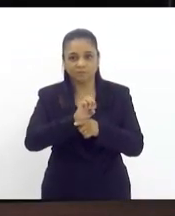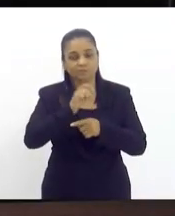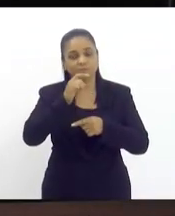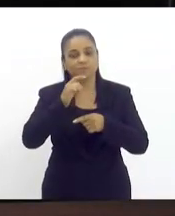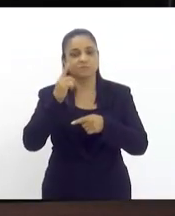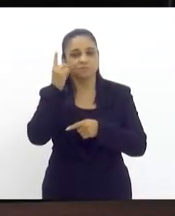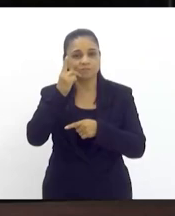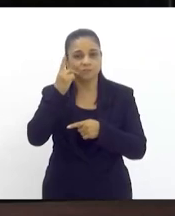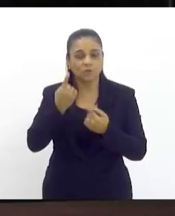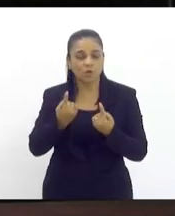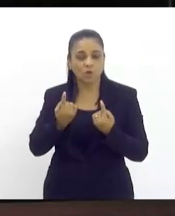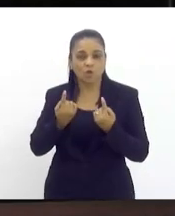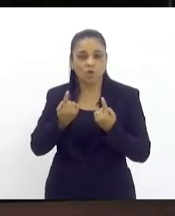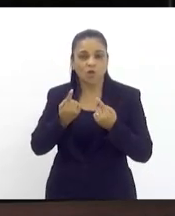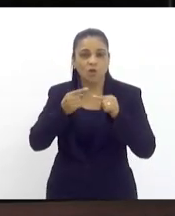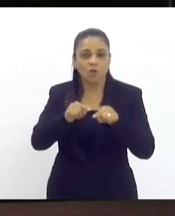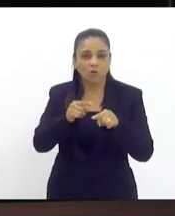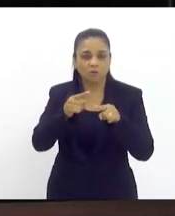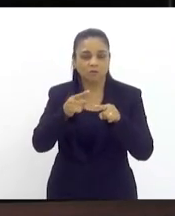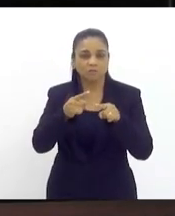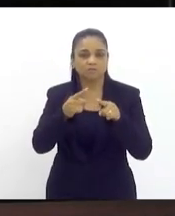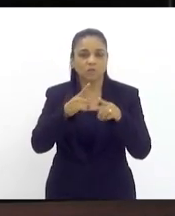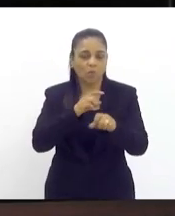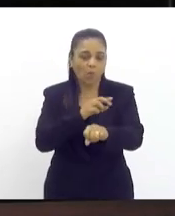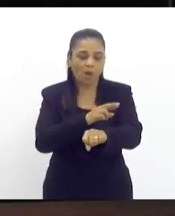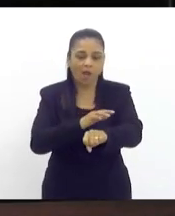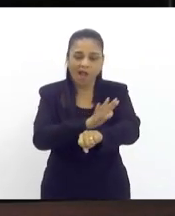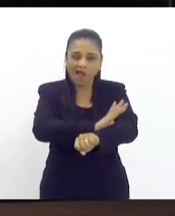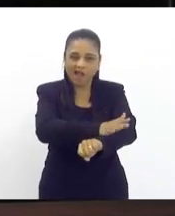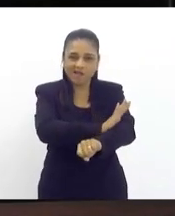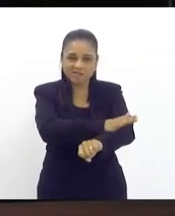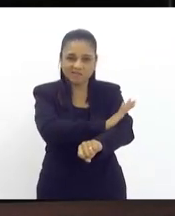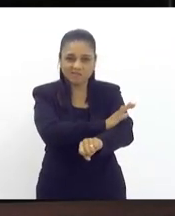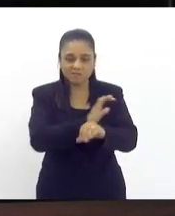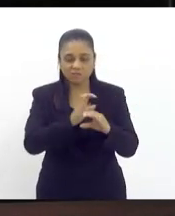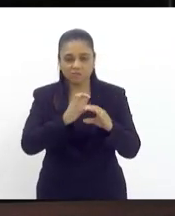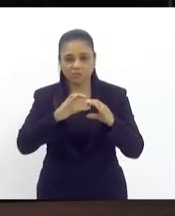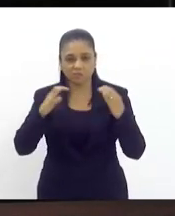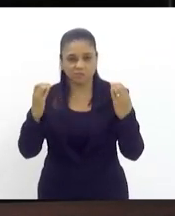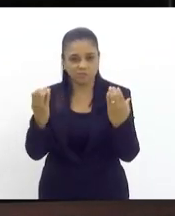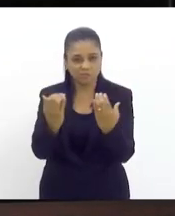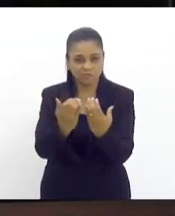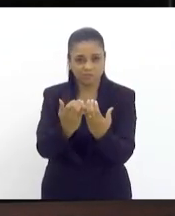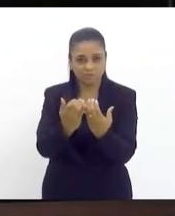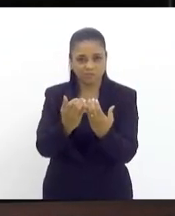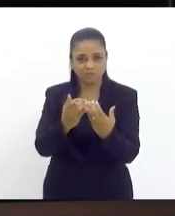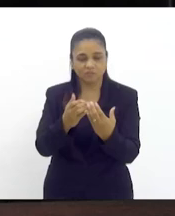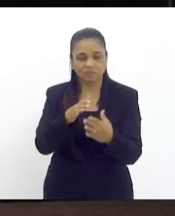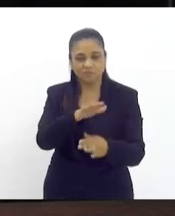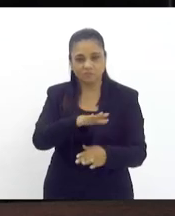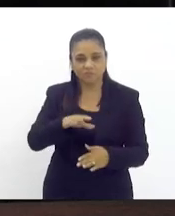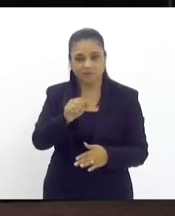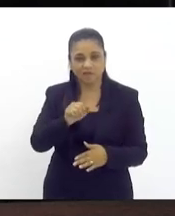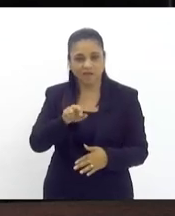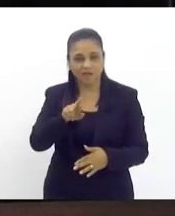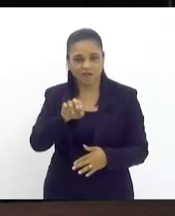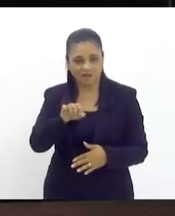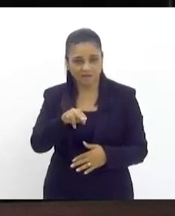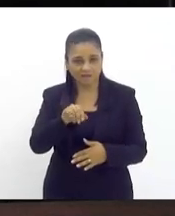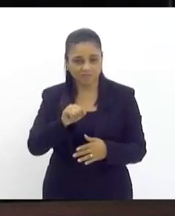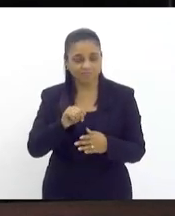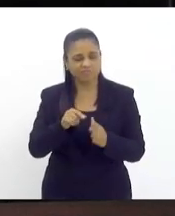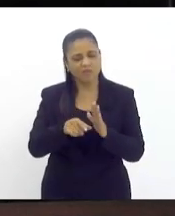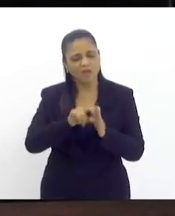ao racismo nos estádios e nas Arenas esportivas do Estado do Rio de Janeiro antes de falar do projeto